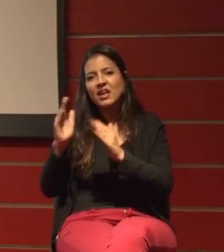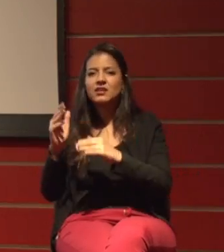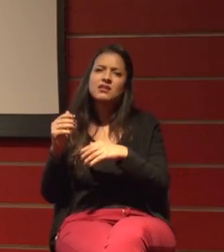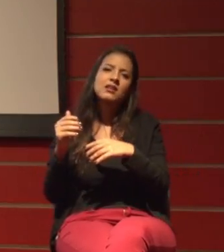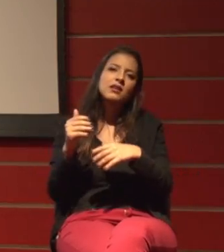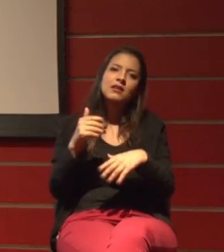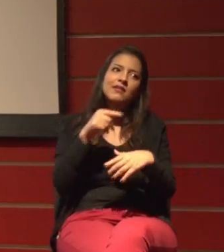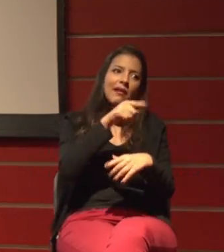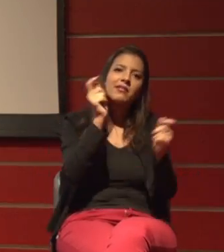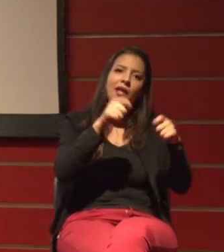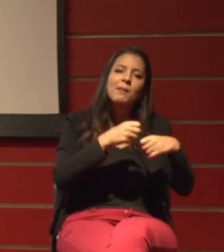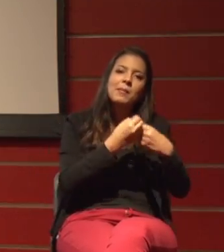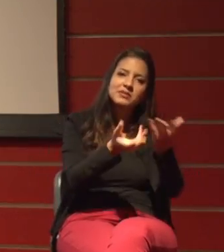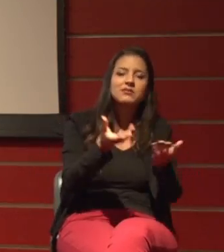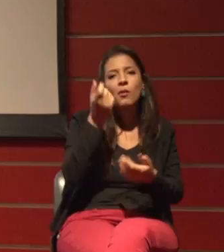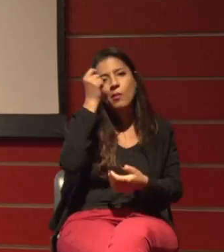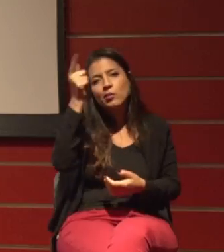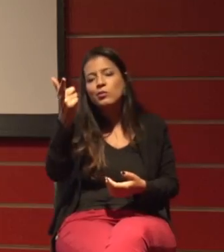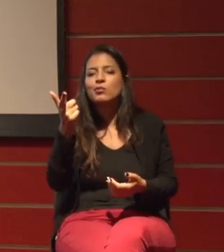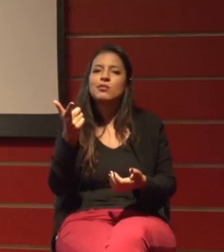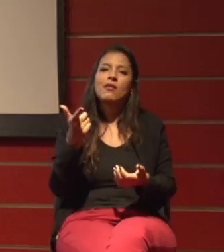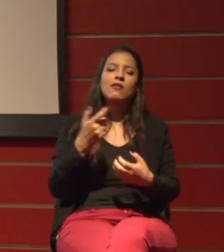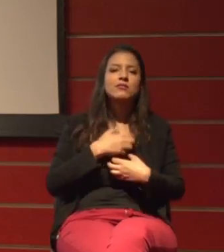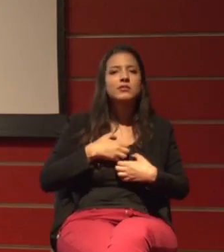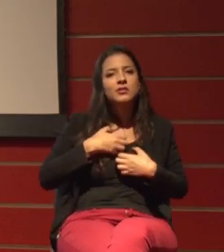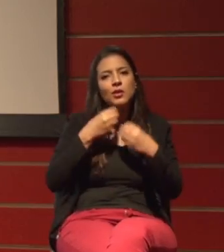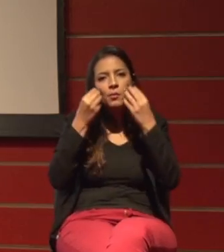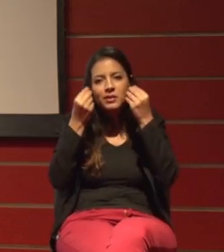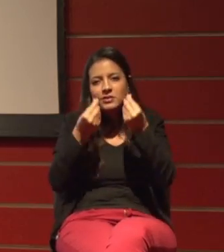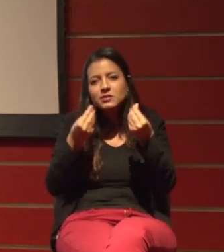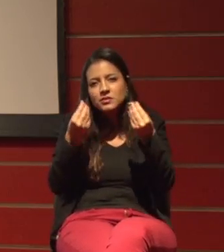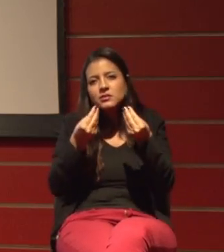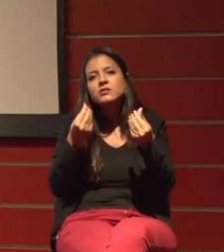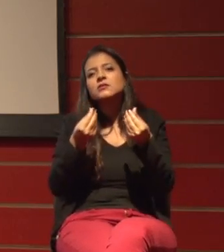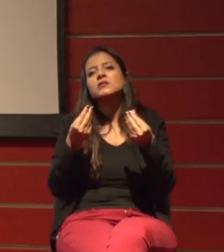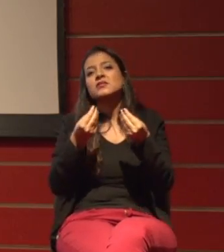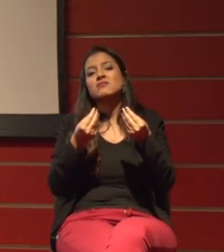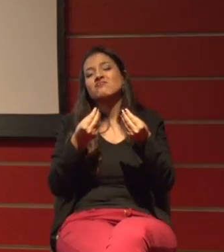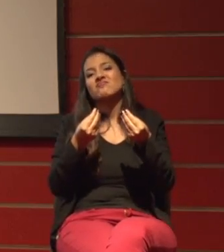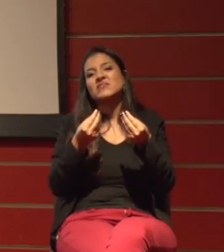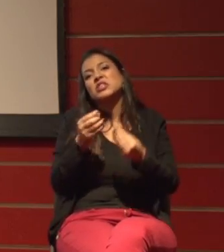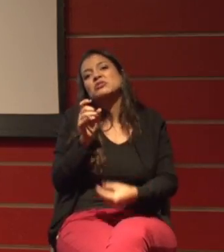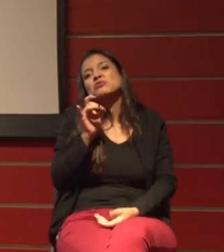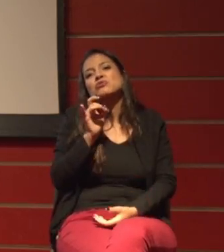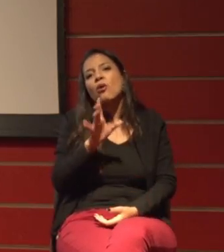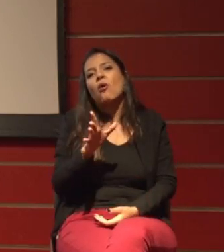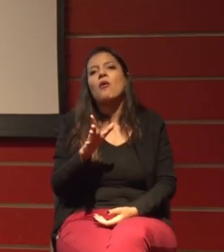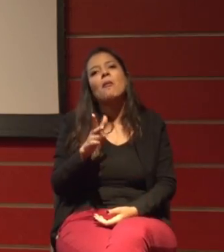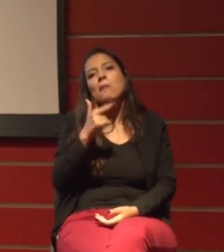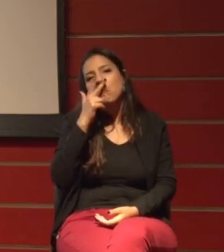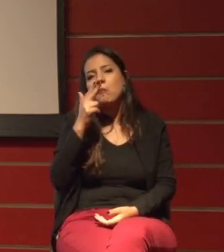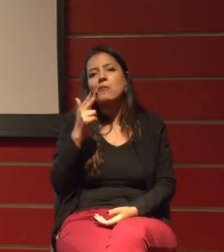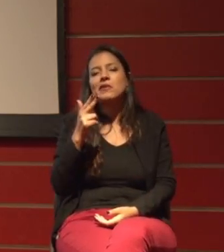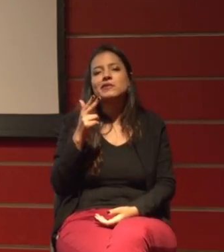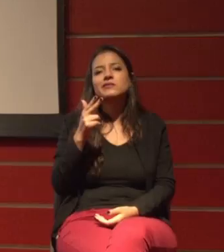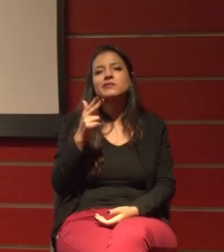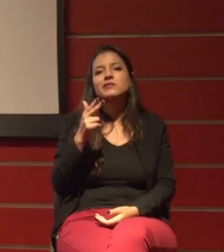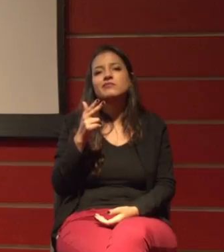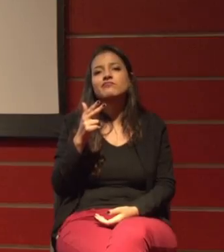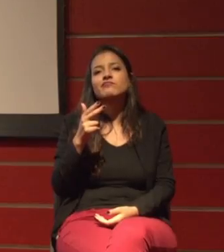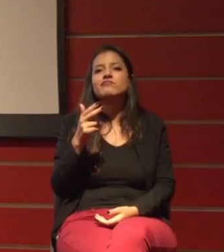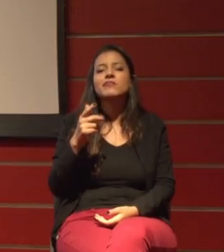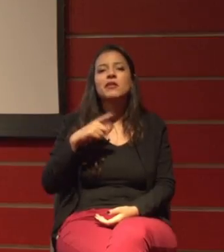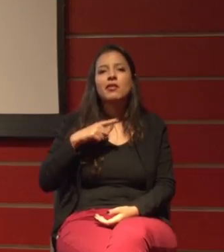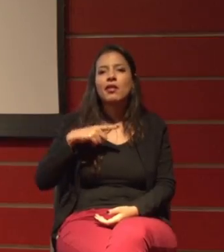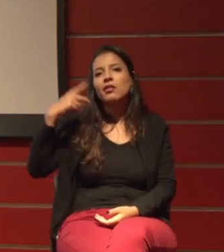cultura um uma sensação uma experiência mais sensorial do que necessariamente uma experiência eh mais de uma